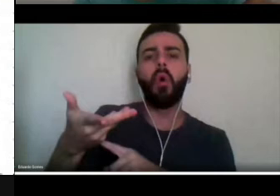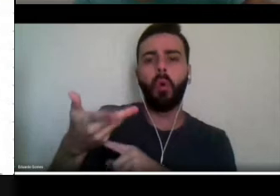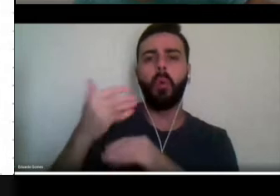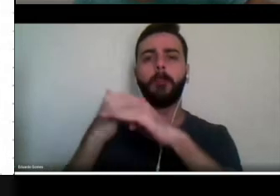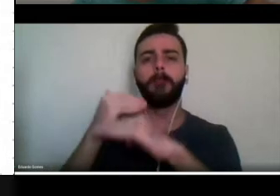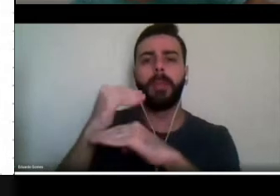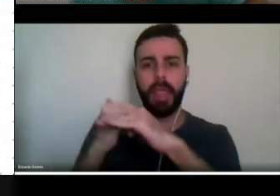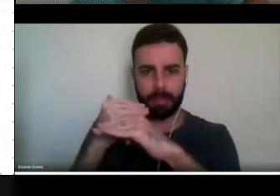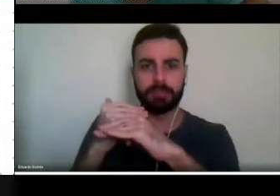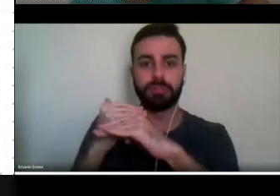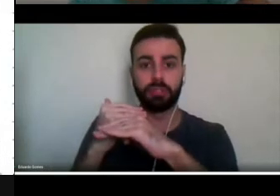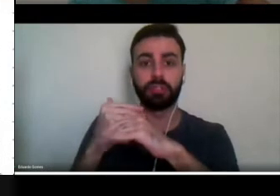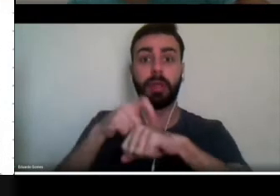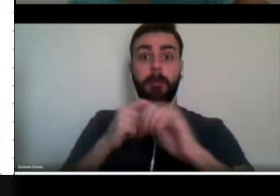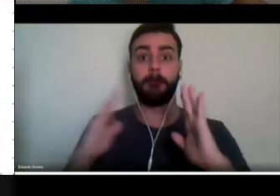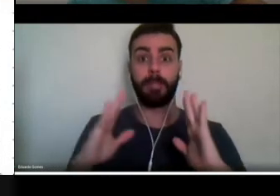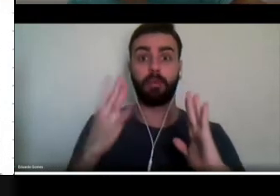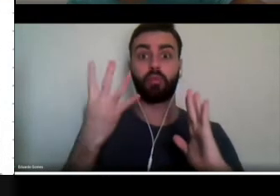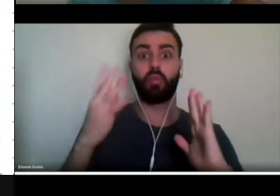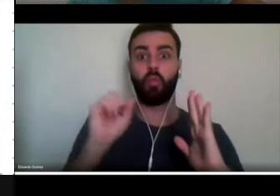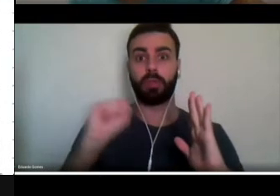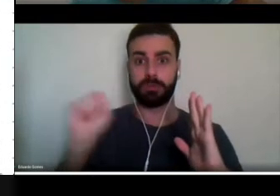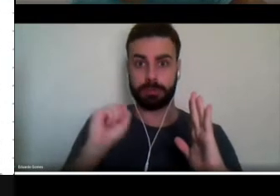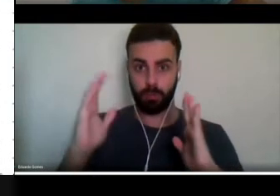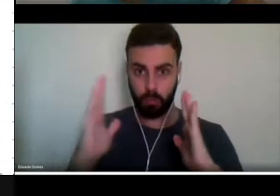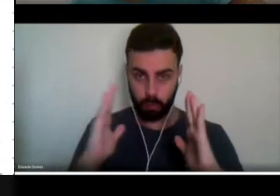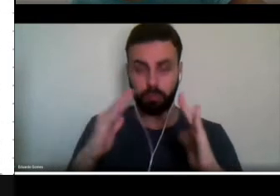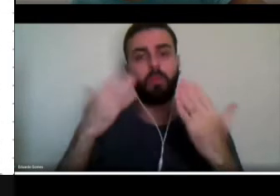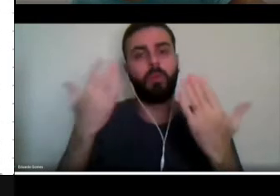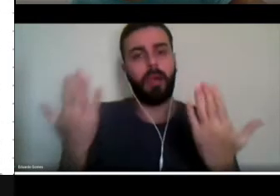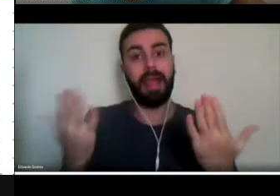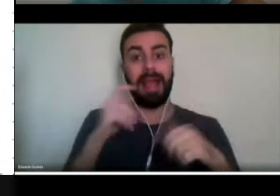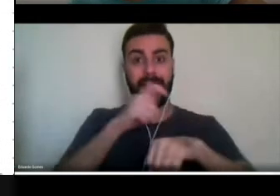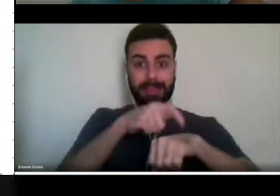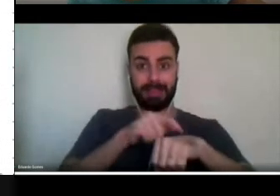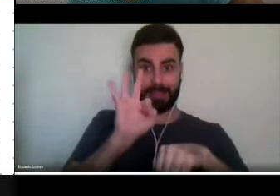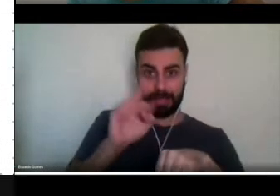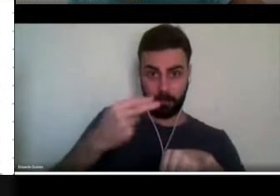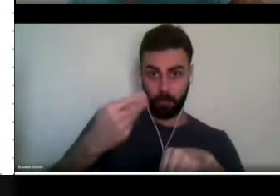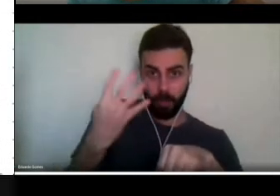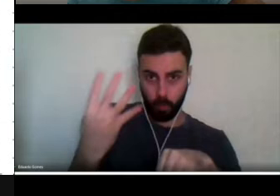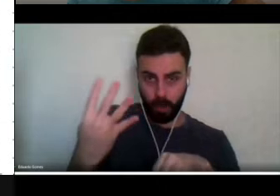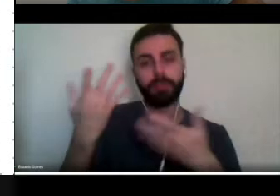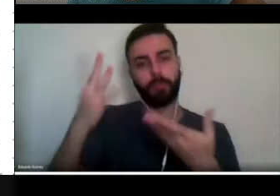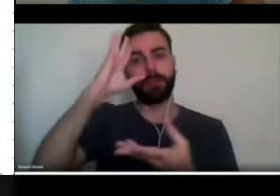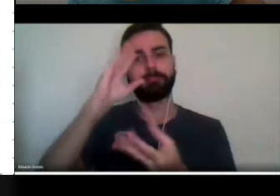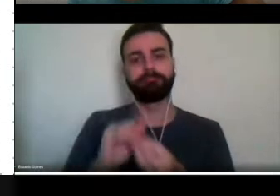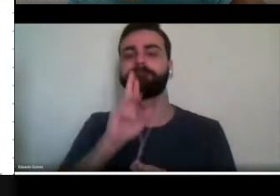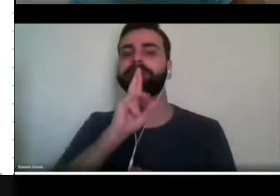segundos iniciais? Durante os 4 segundos iniciais, a aceleração é